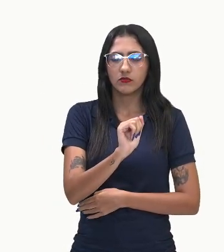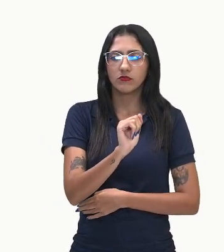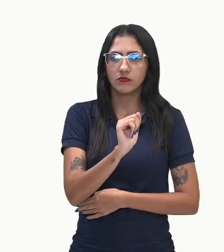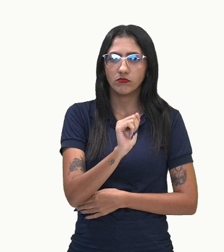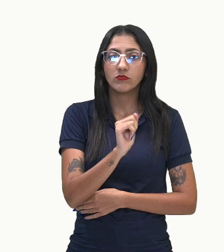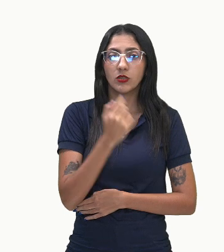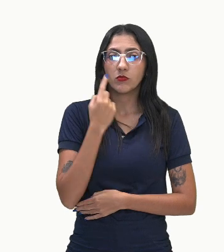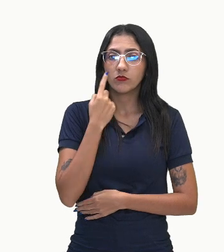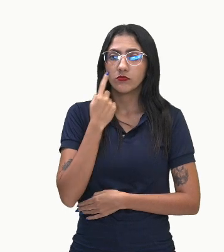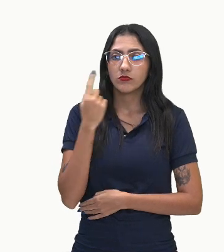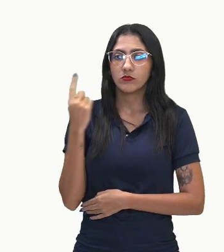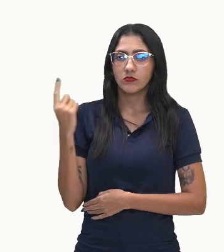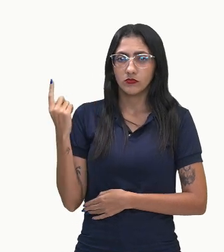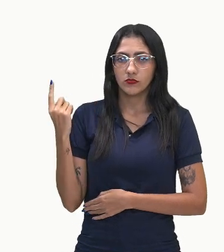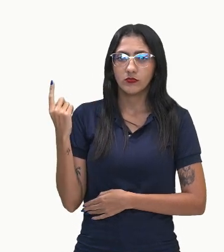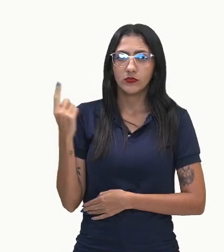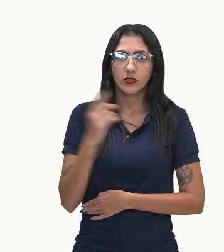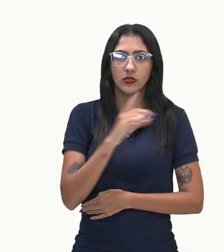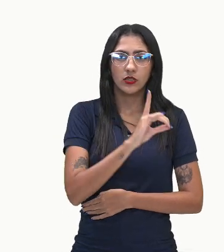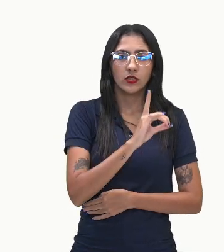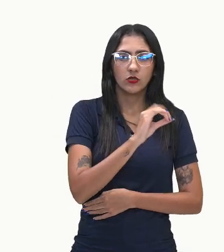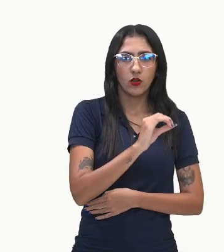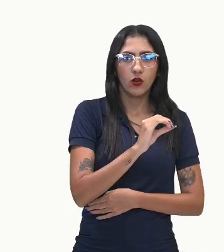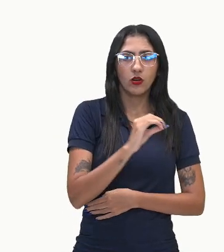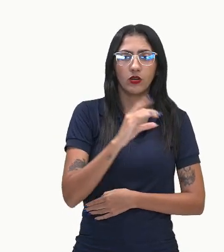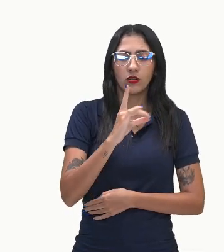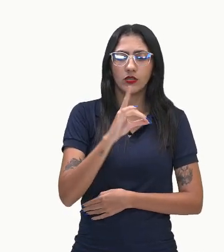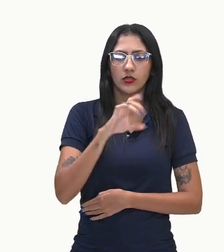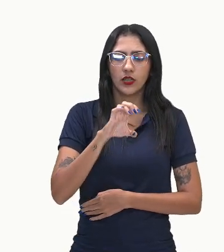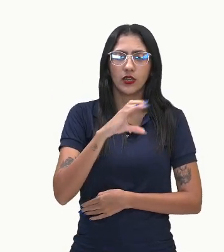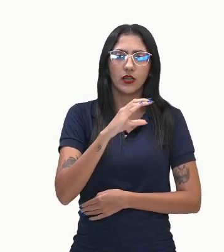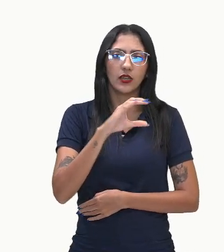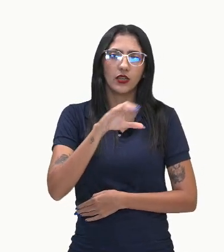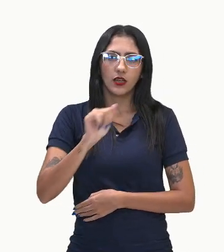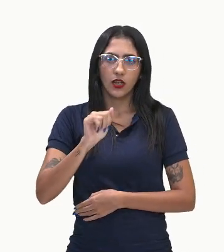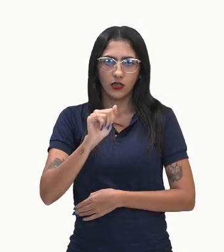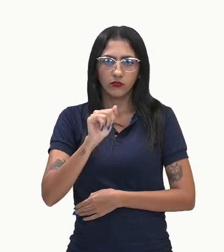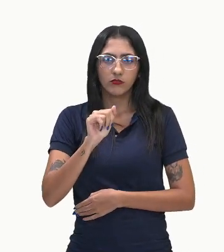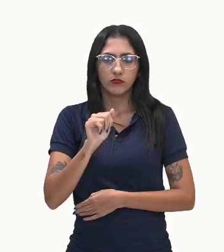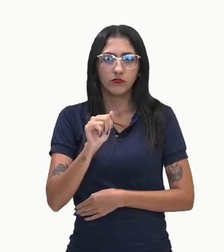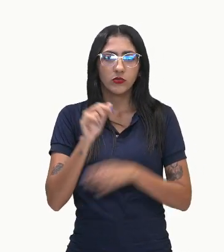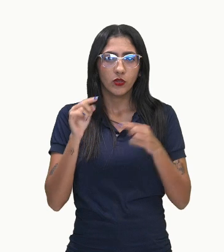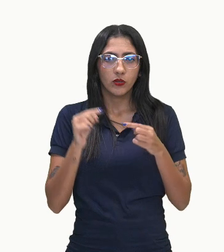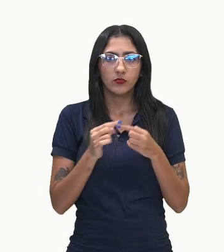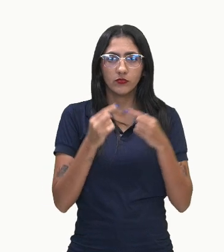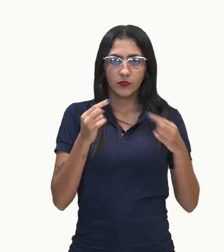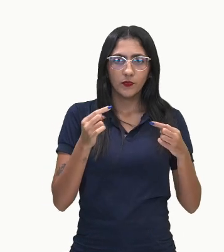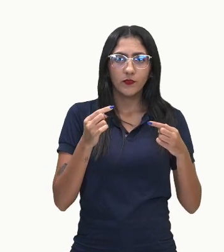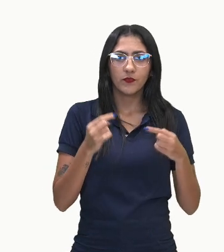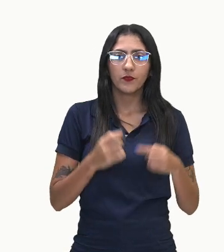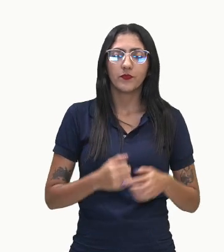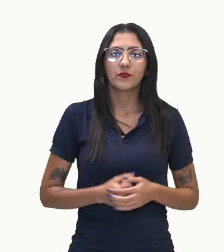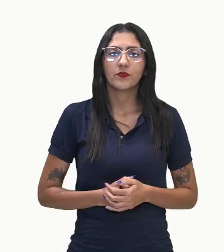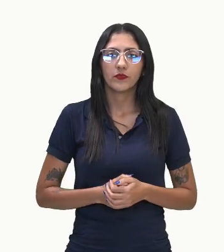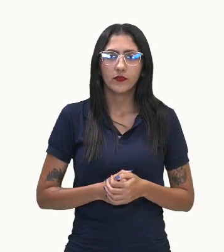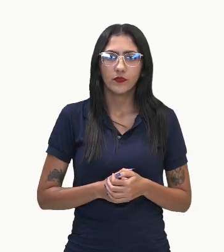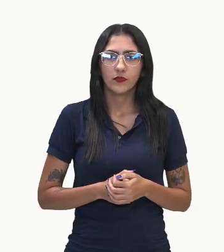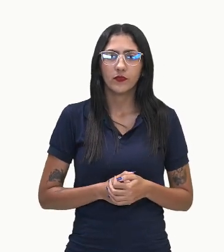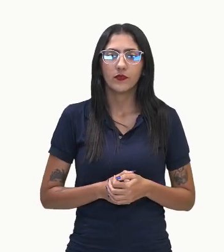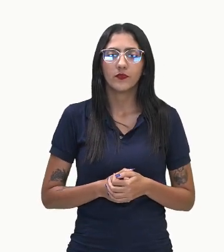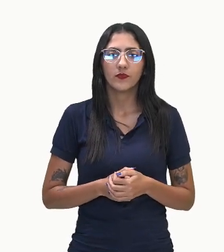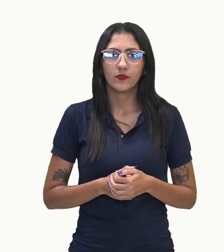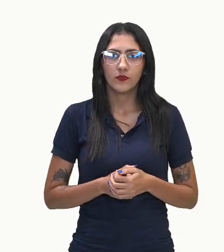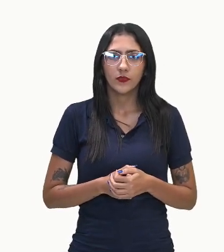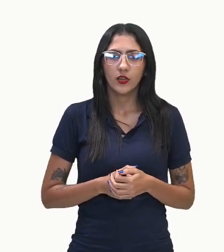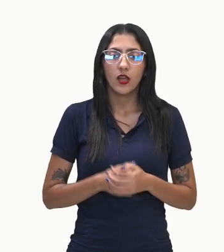esse do aqui é de 12, esse decágono, né, é de 10, e o gono